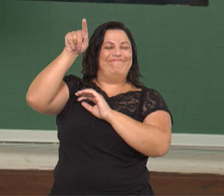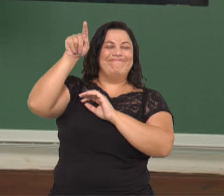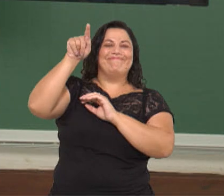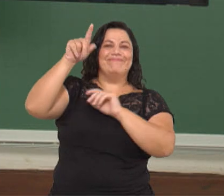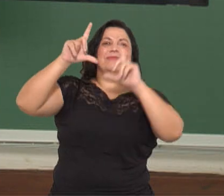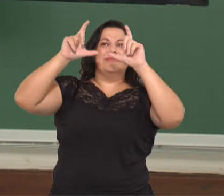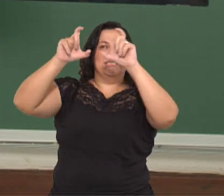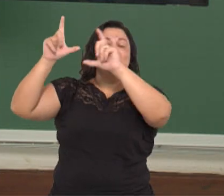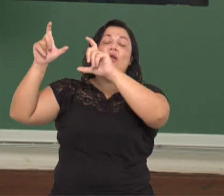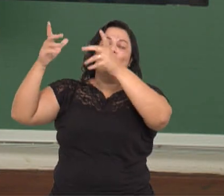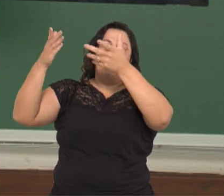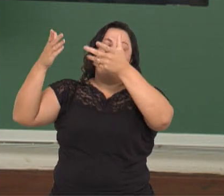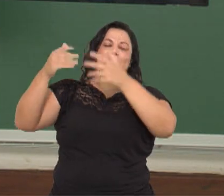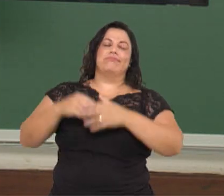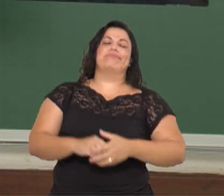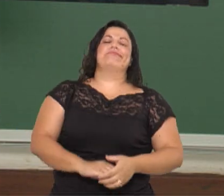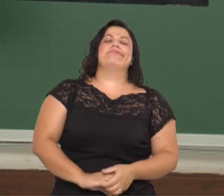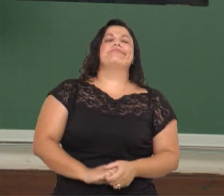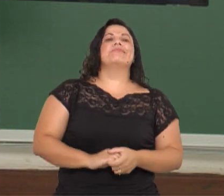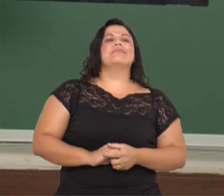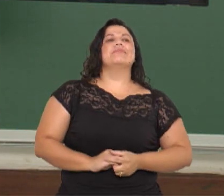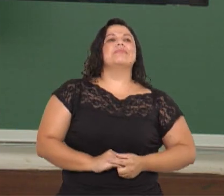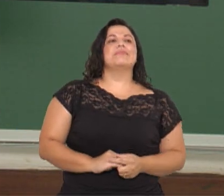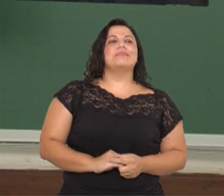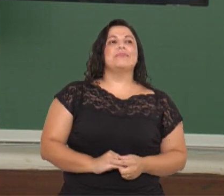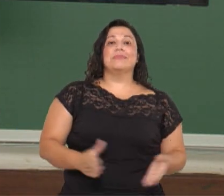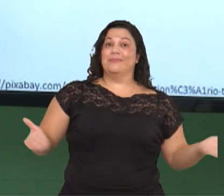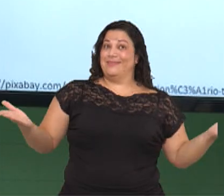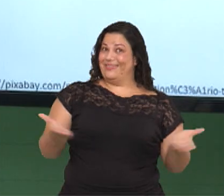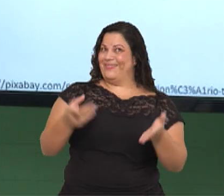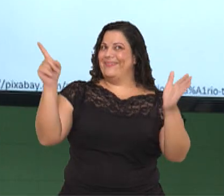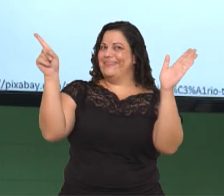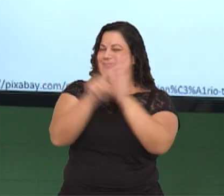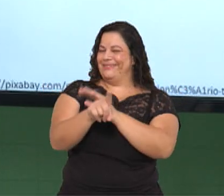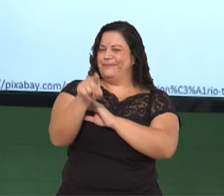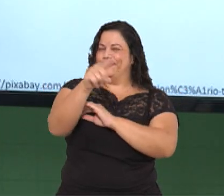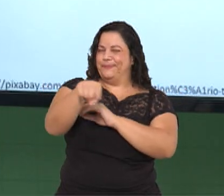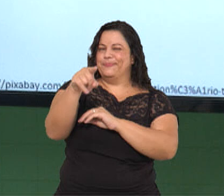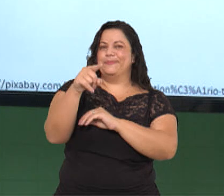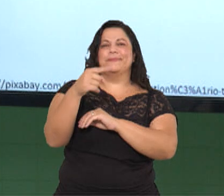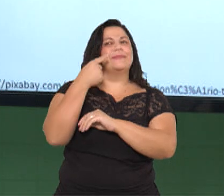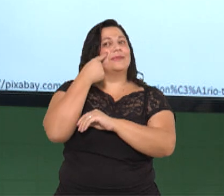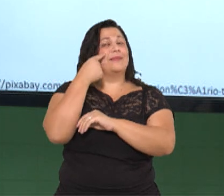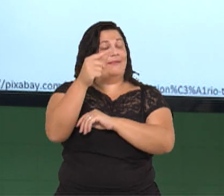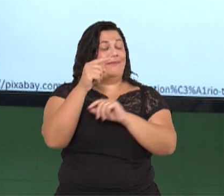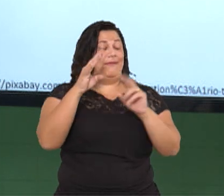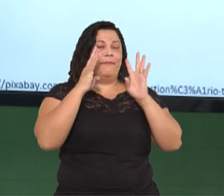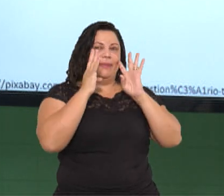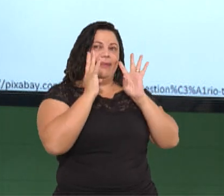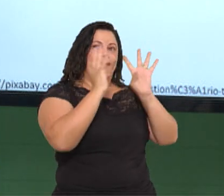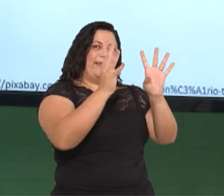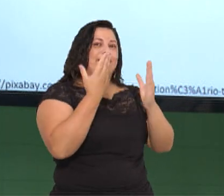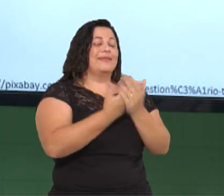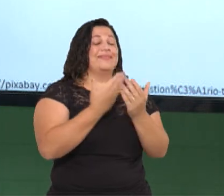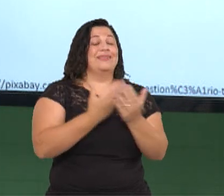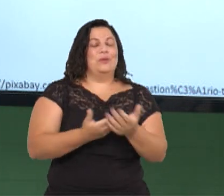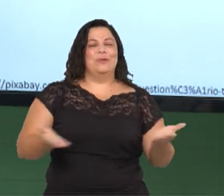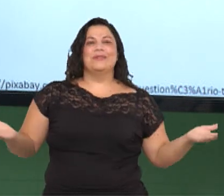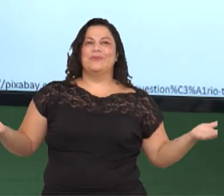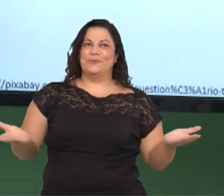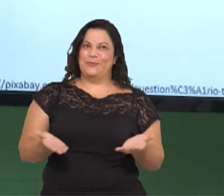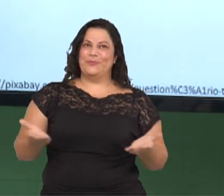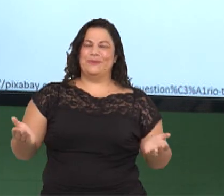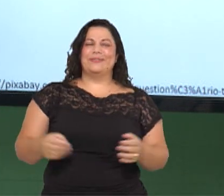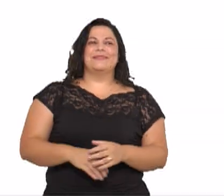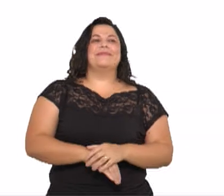pelo telescópio Hubble. Vamos para a parte que vocês gostam? Quero ver se vocês prestaram atenção na nossa aula de hoje. Vamos para o nosso